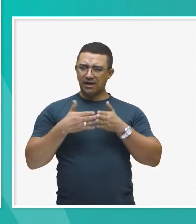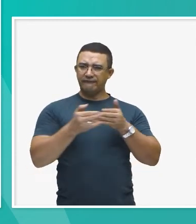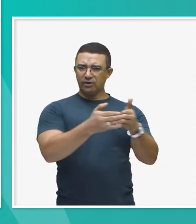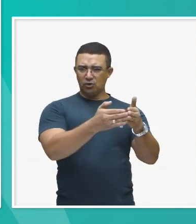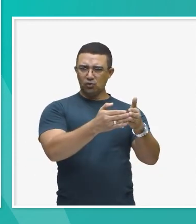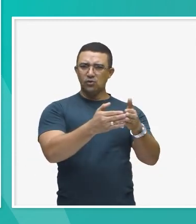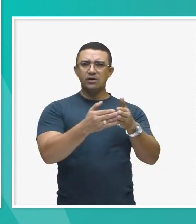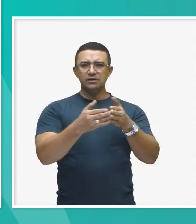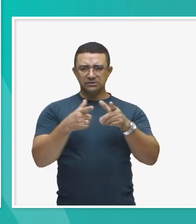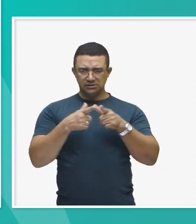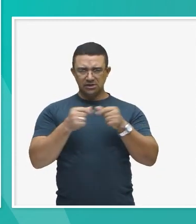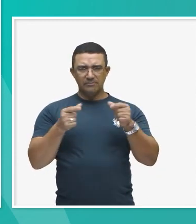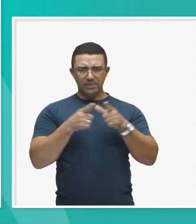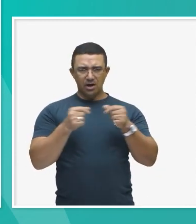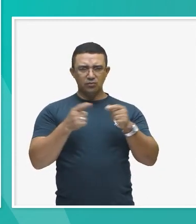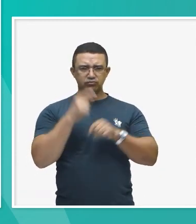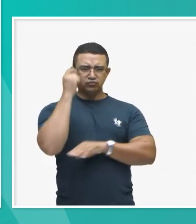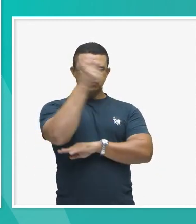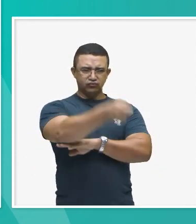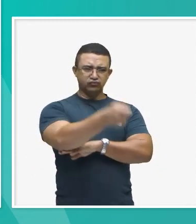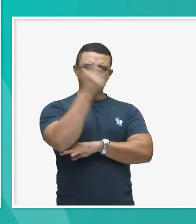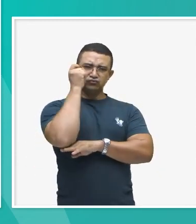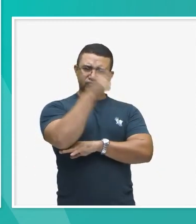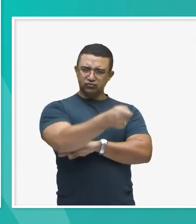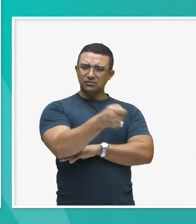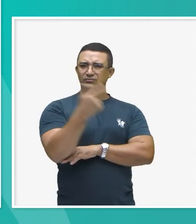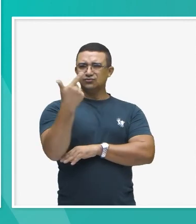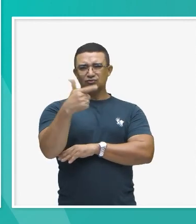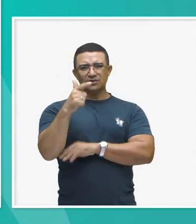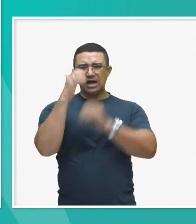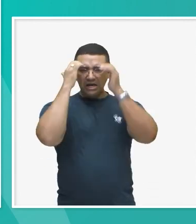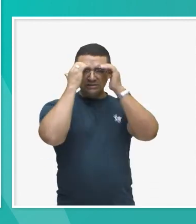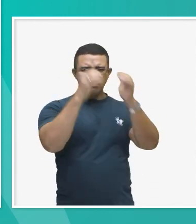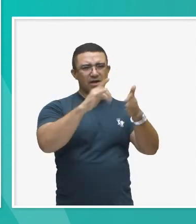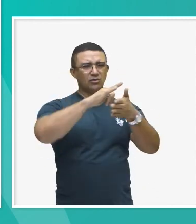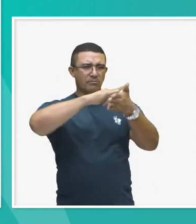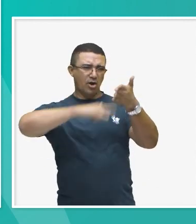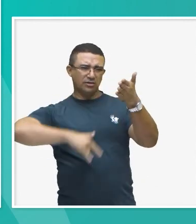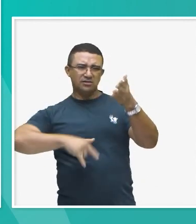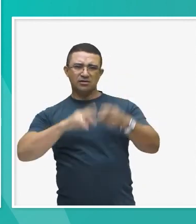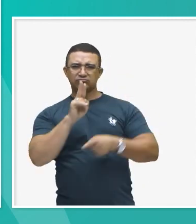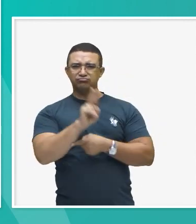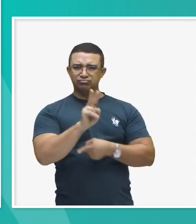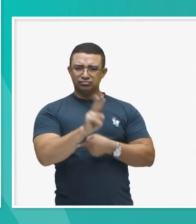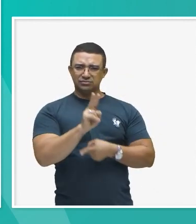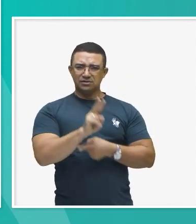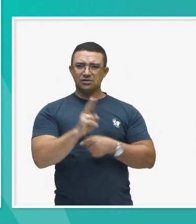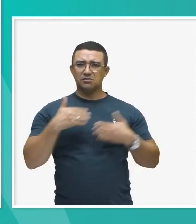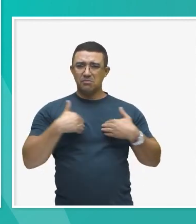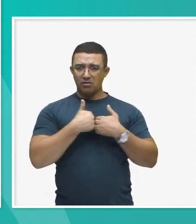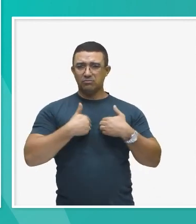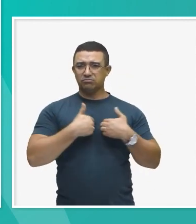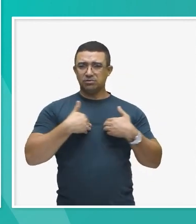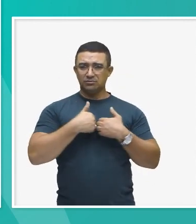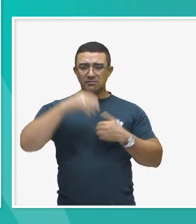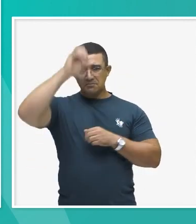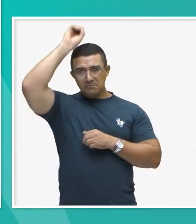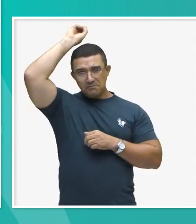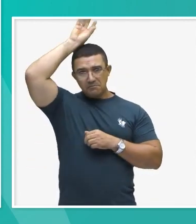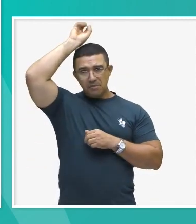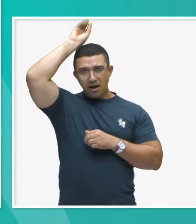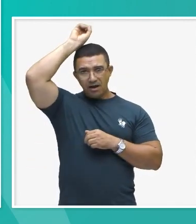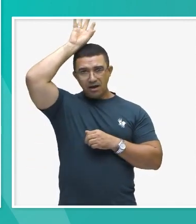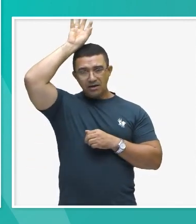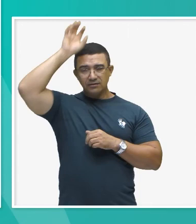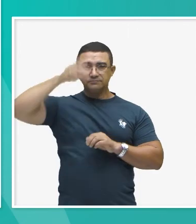pesca trazem a ideia do desrespeito a tratados internacionais de proteção a esse animal, ok? Vamos